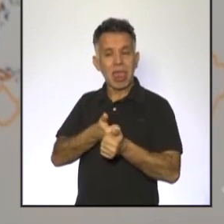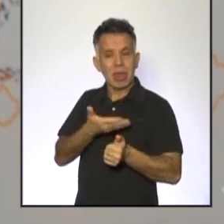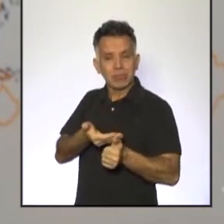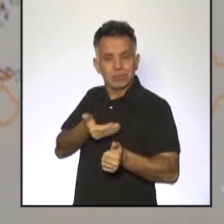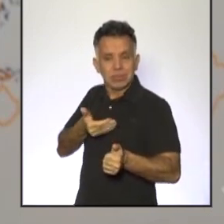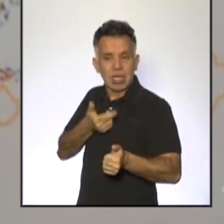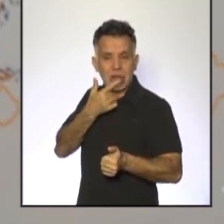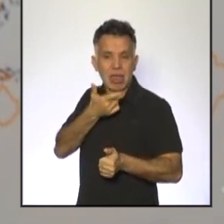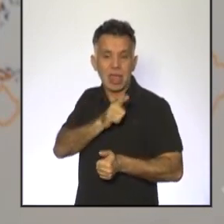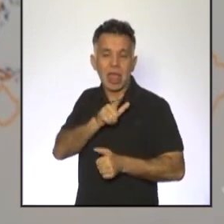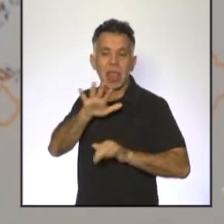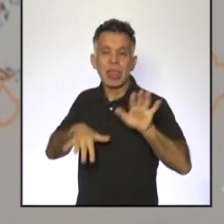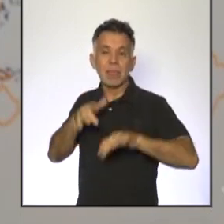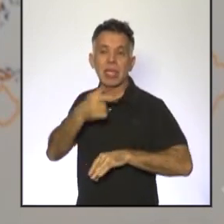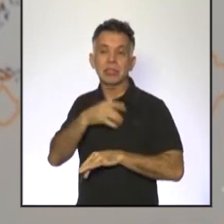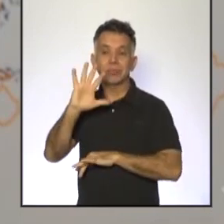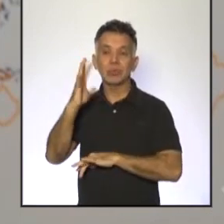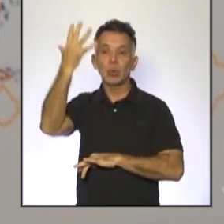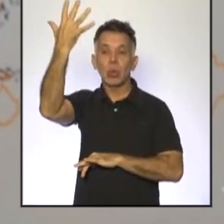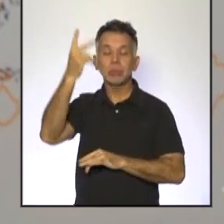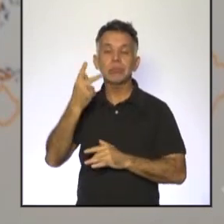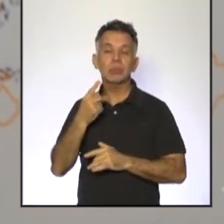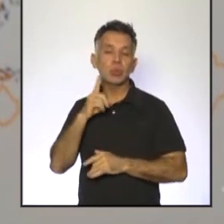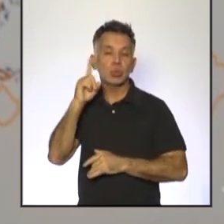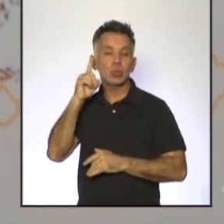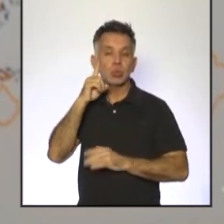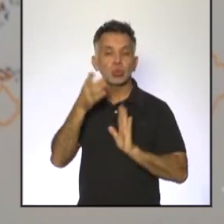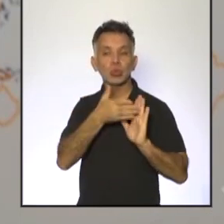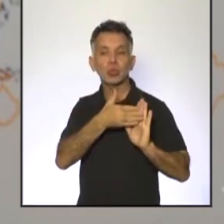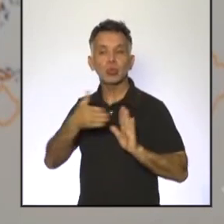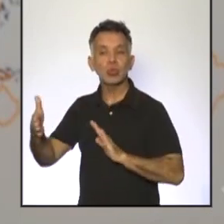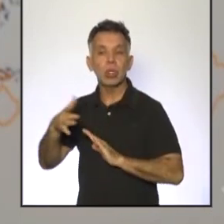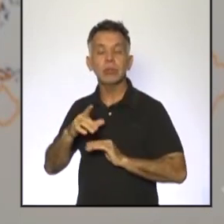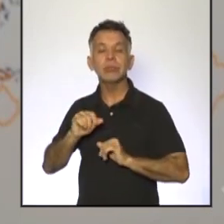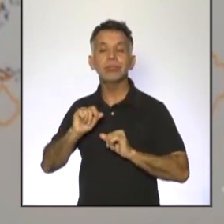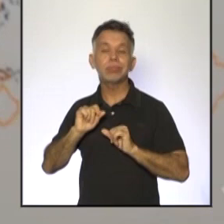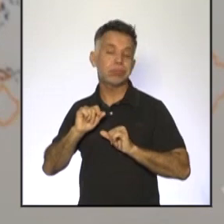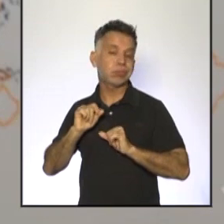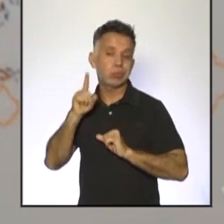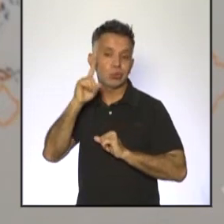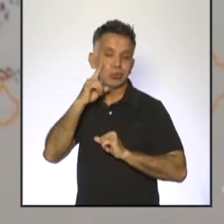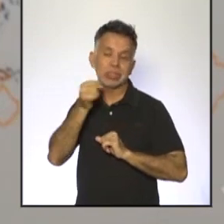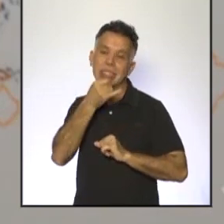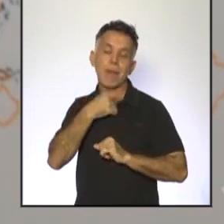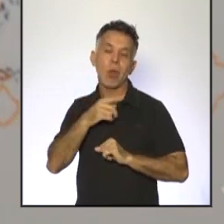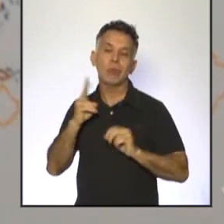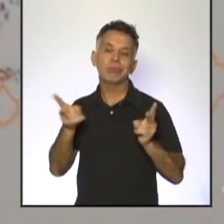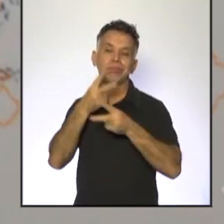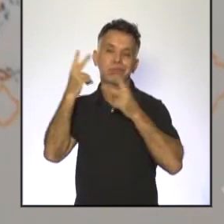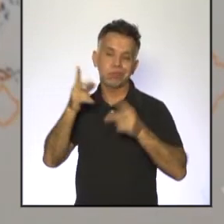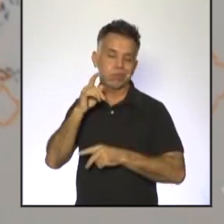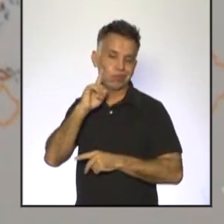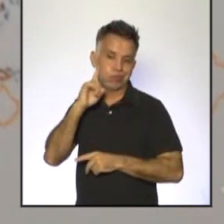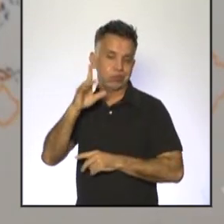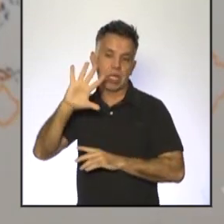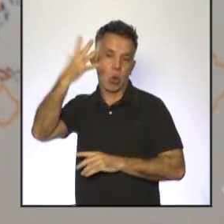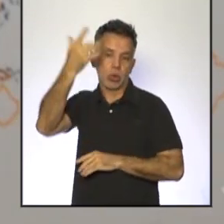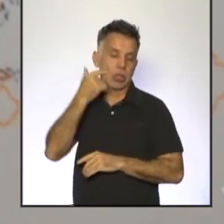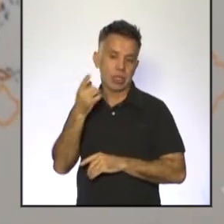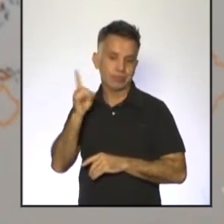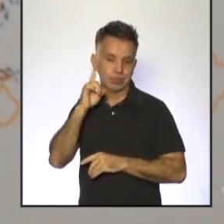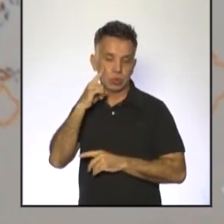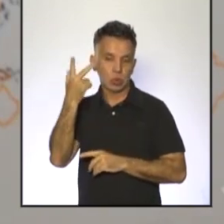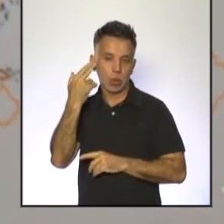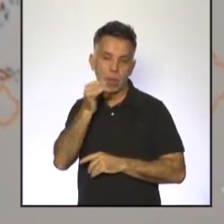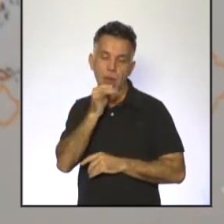dada a ciclicidade dos fenômenos naturais. Presta atenção no seguinte, fenômenos naturais são cíclicos.